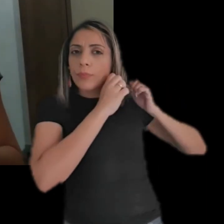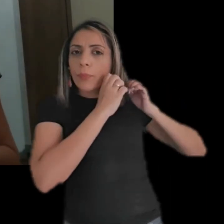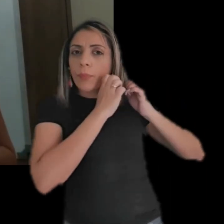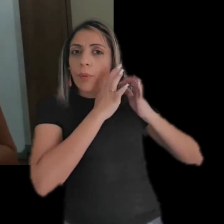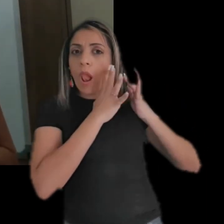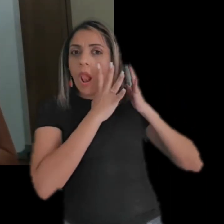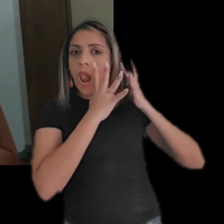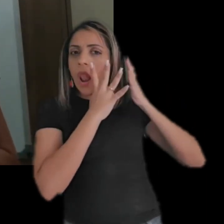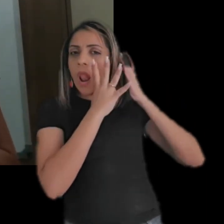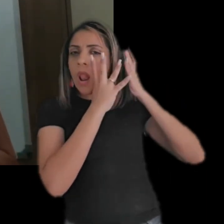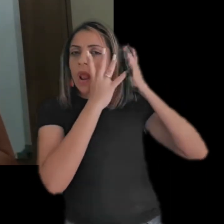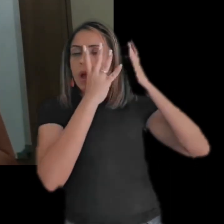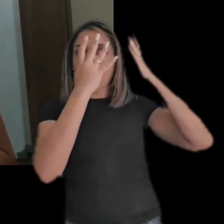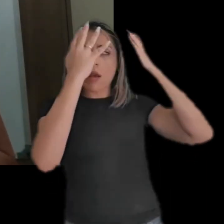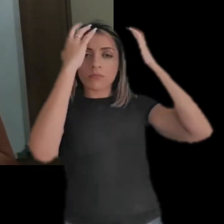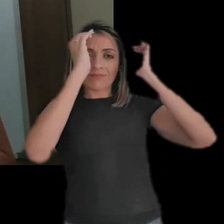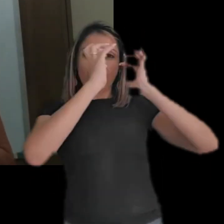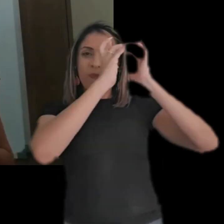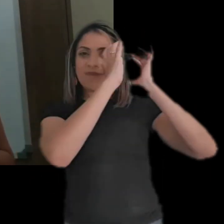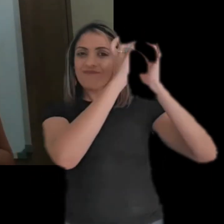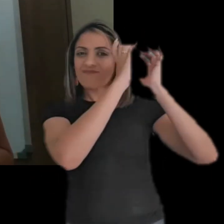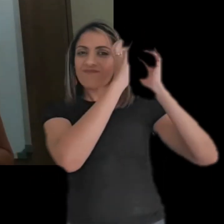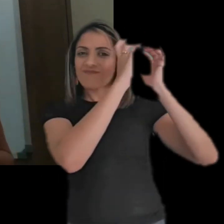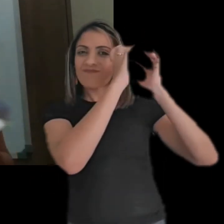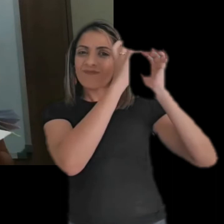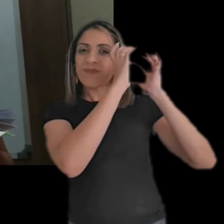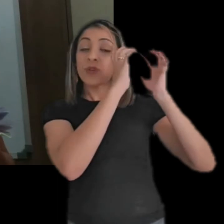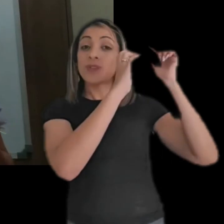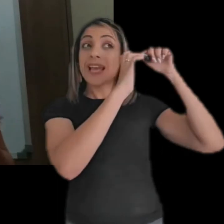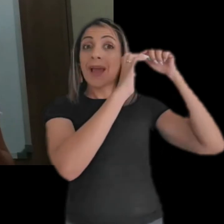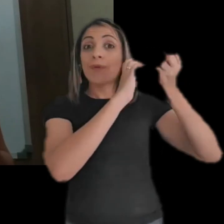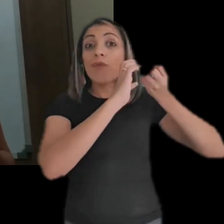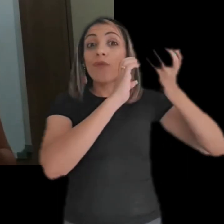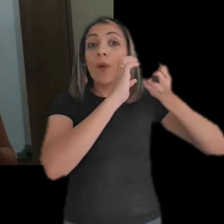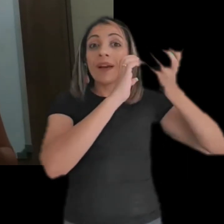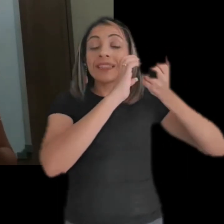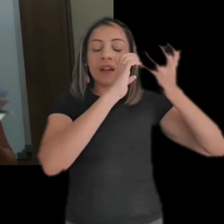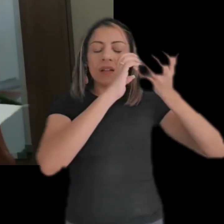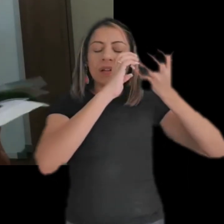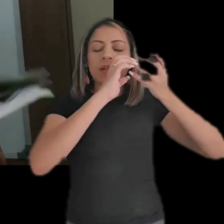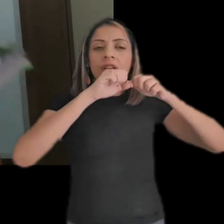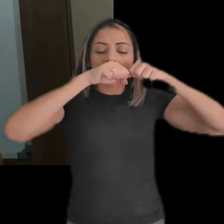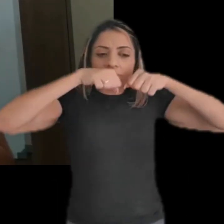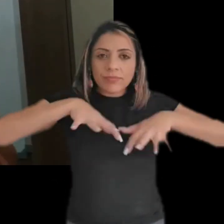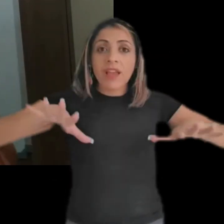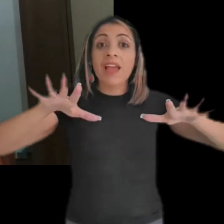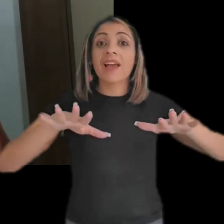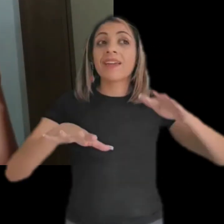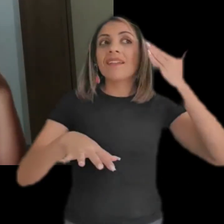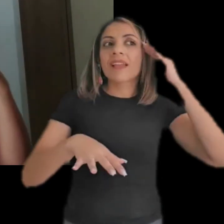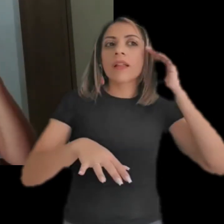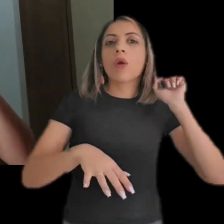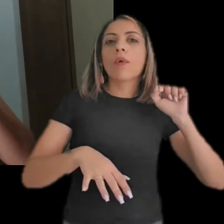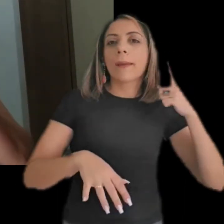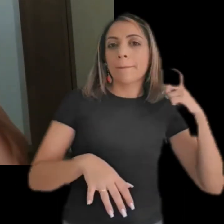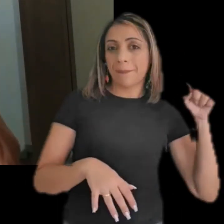depois isso vai ser enviado até o cérebro, que vai interpretar esses sinais, tá? Então, tem aqui esse esquema